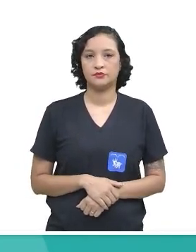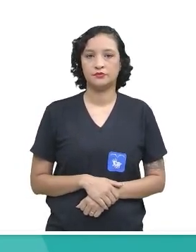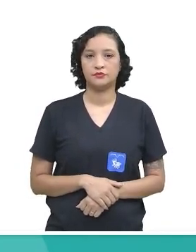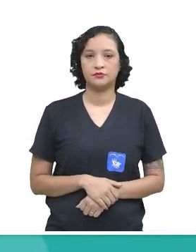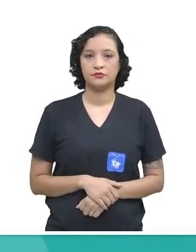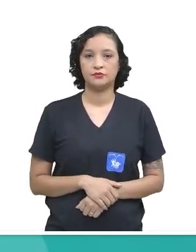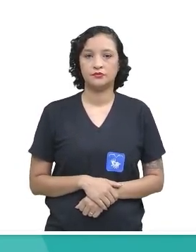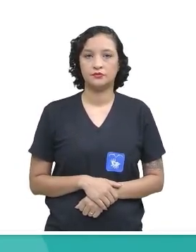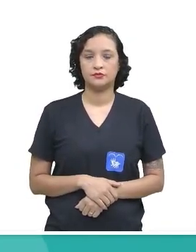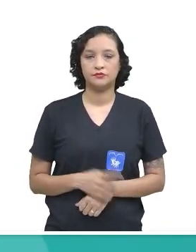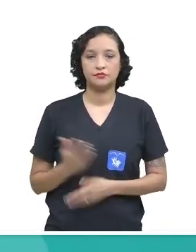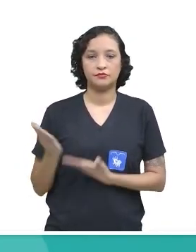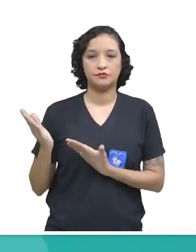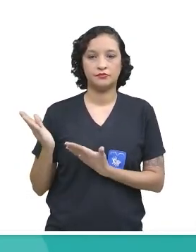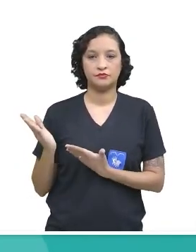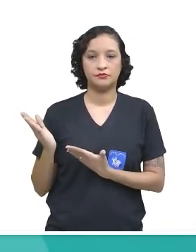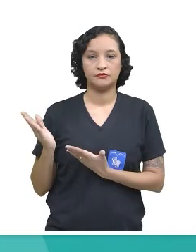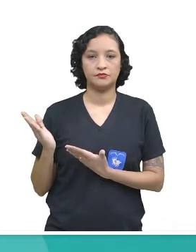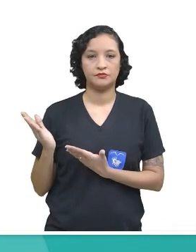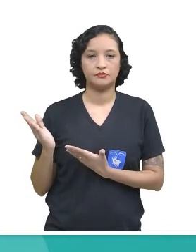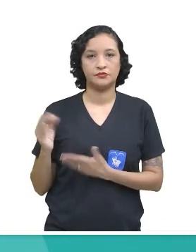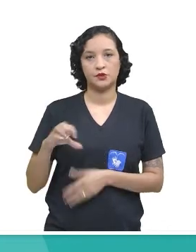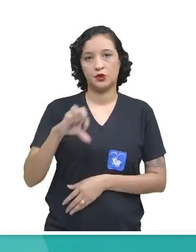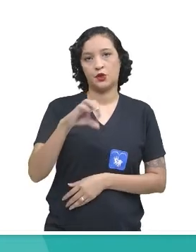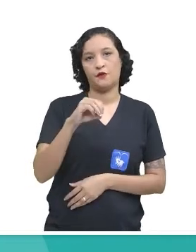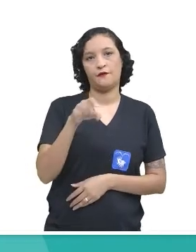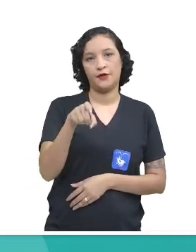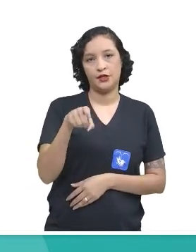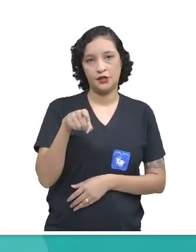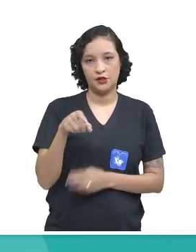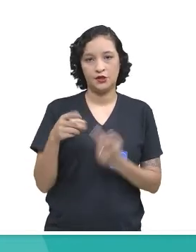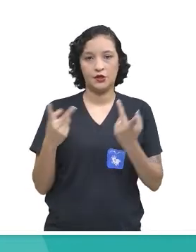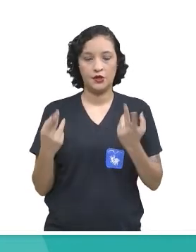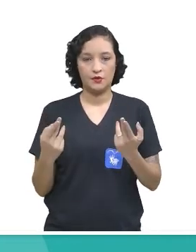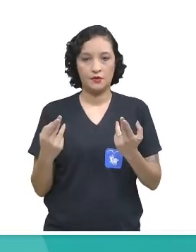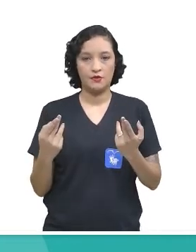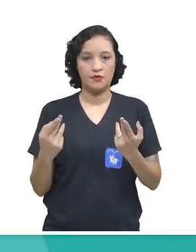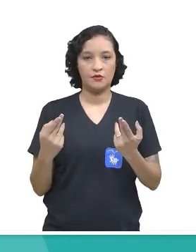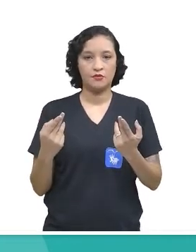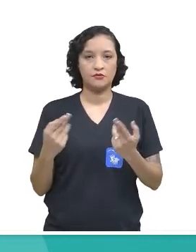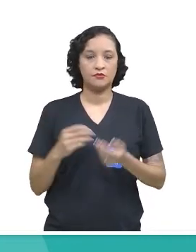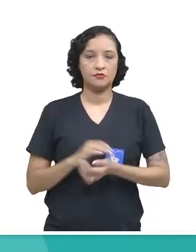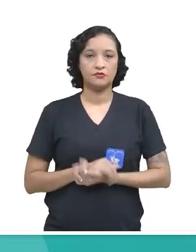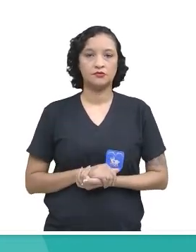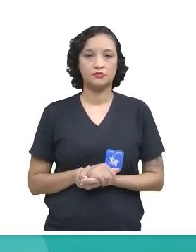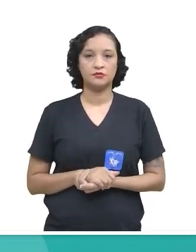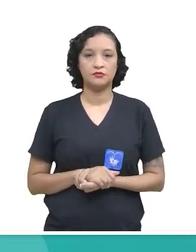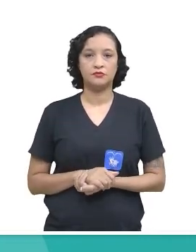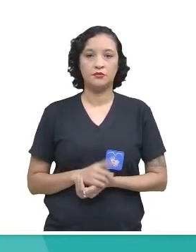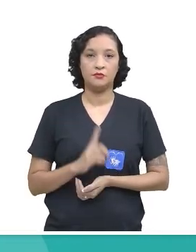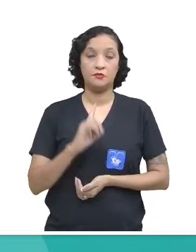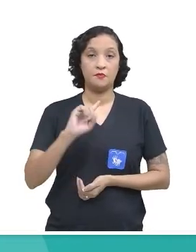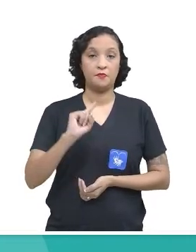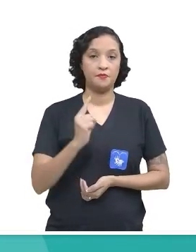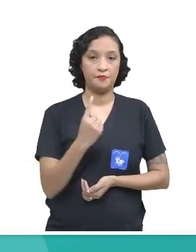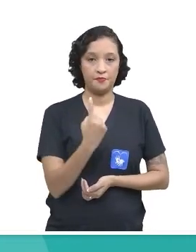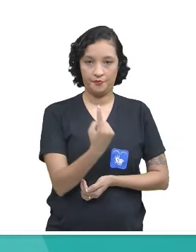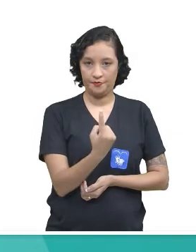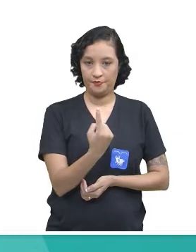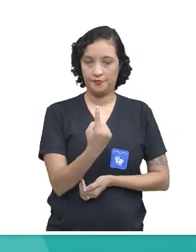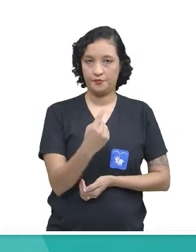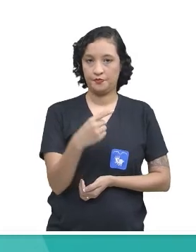90 vezes x é 90x, igual 140 vezes 100, nós vamos ter